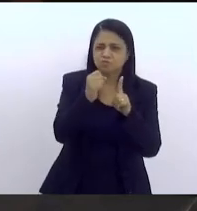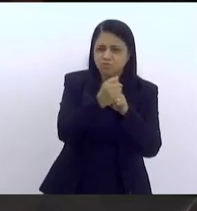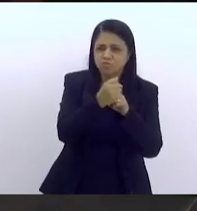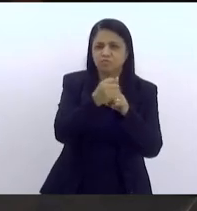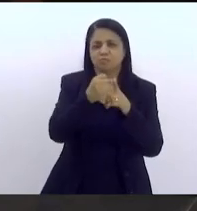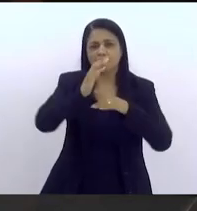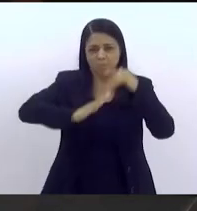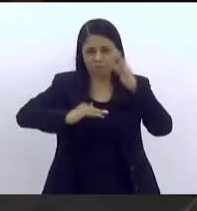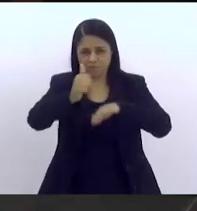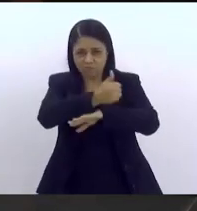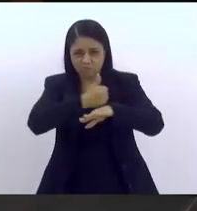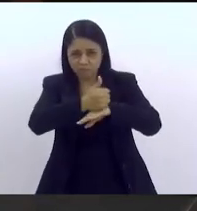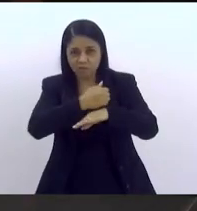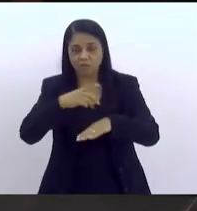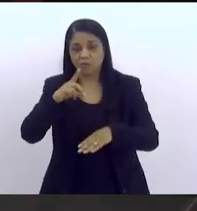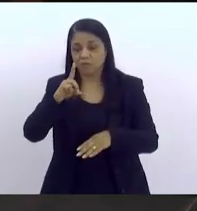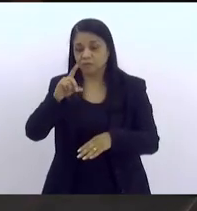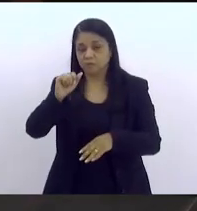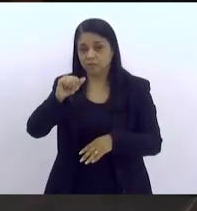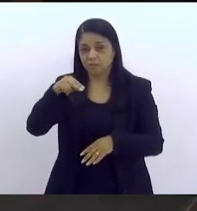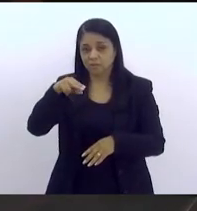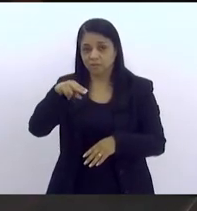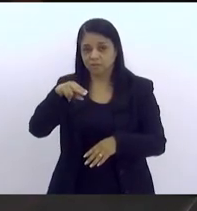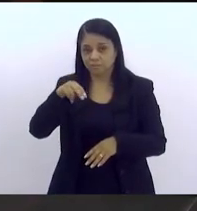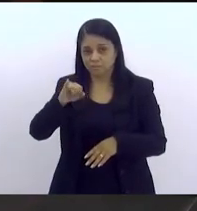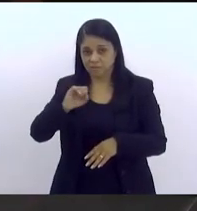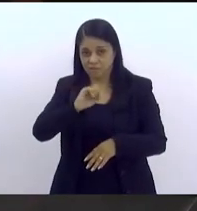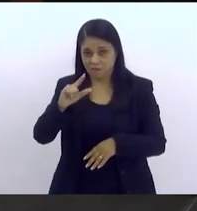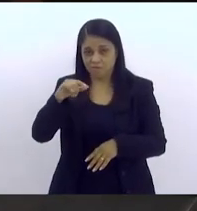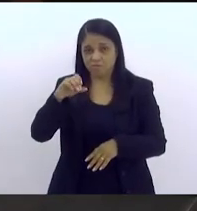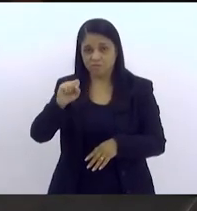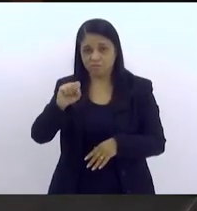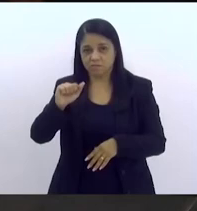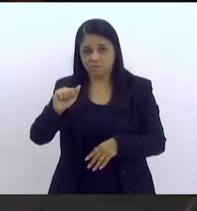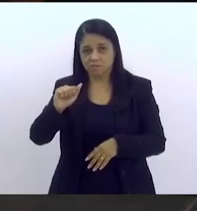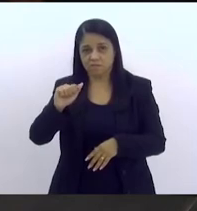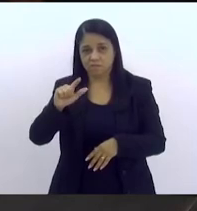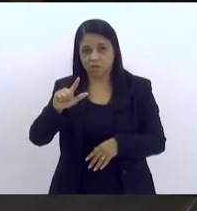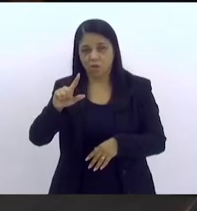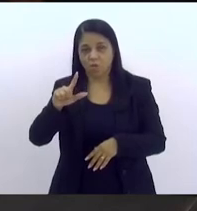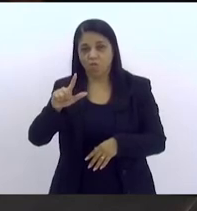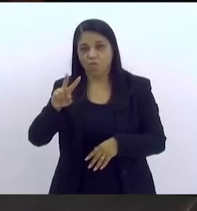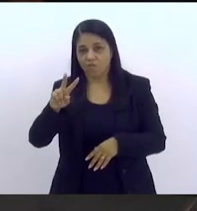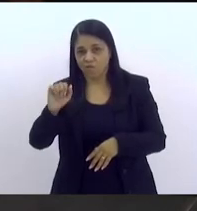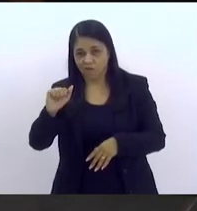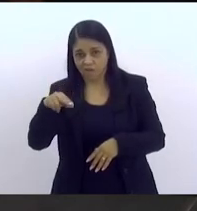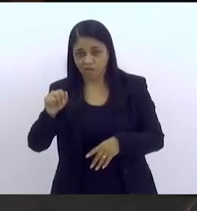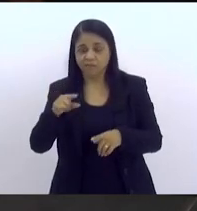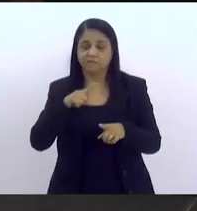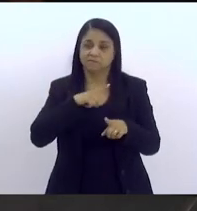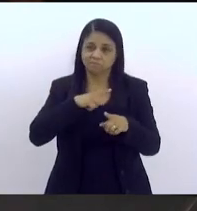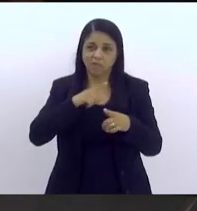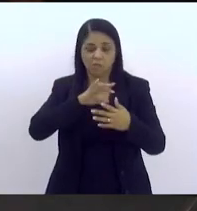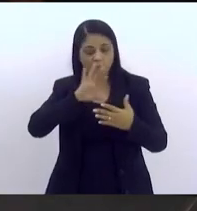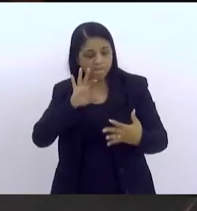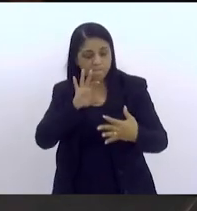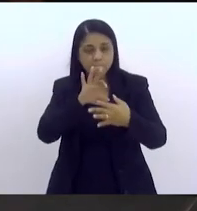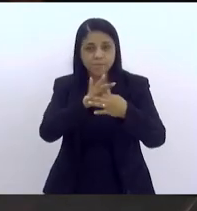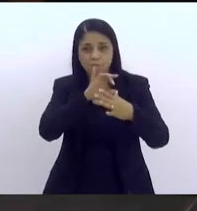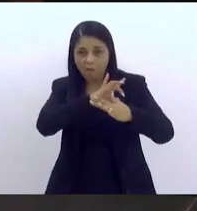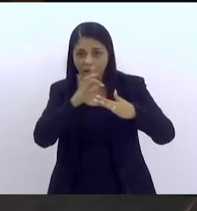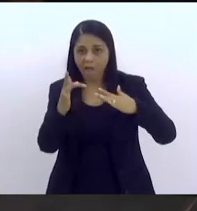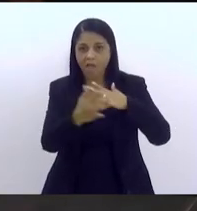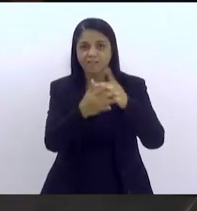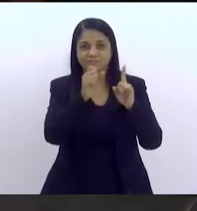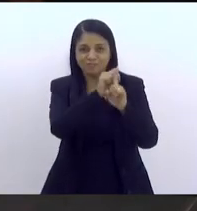dermeval saviani é um deles a escola ela integra uma rede de proteção social mas